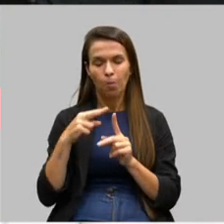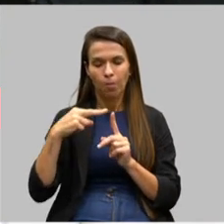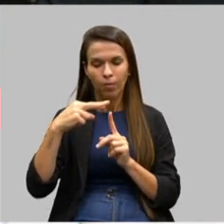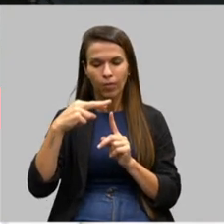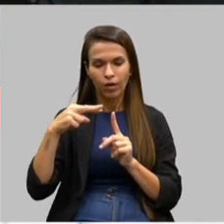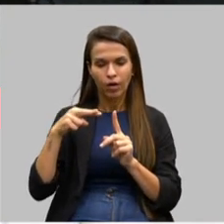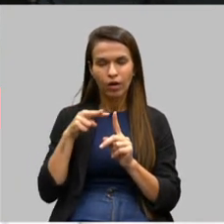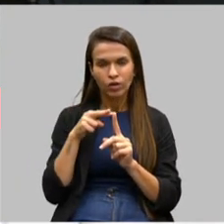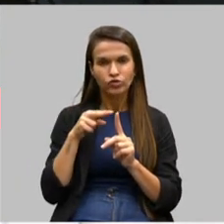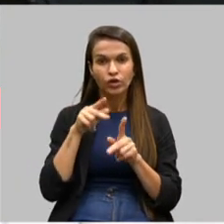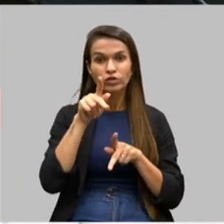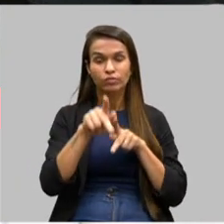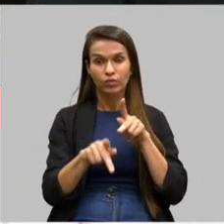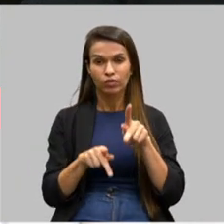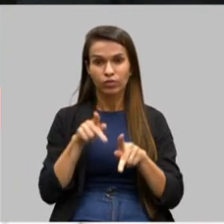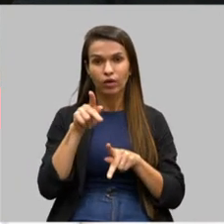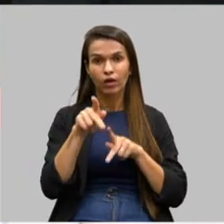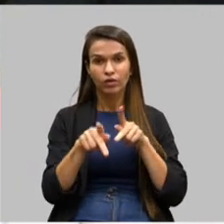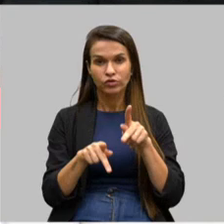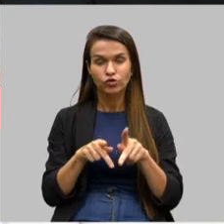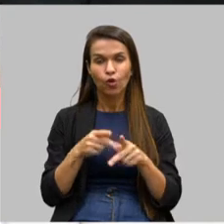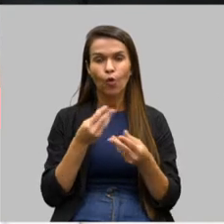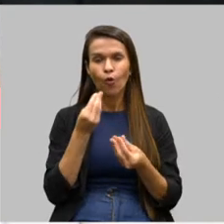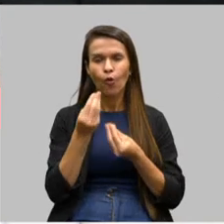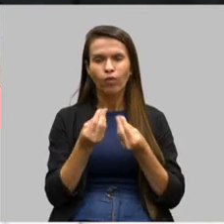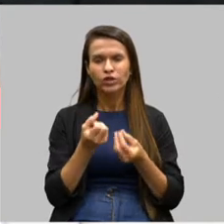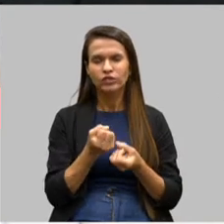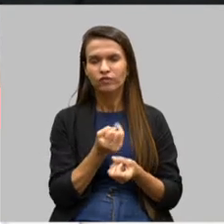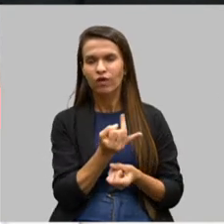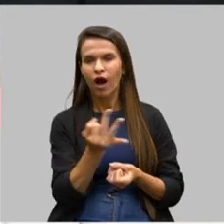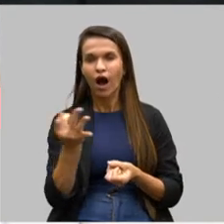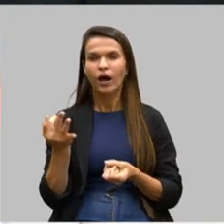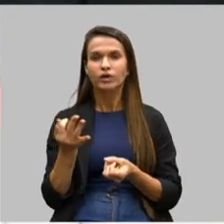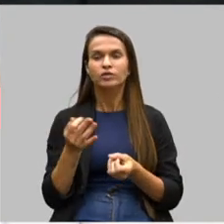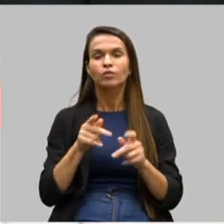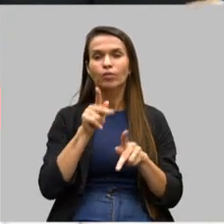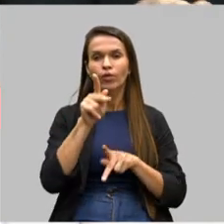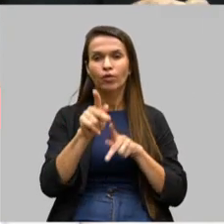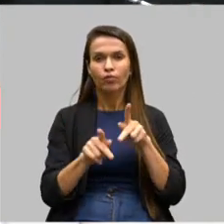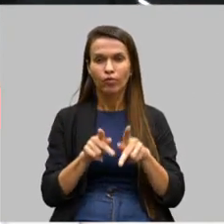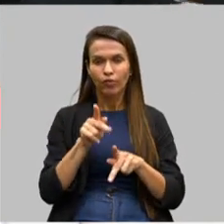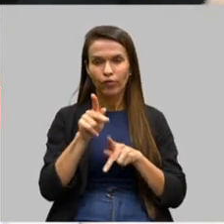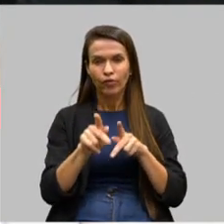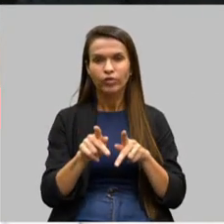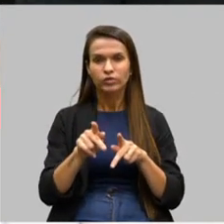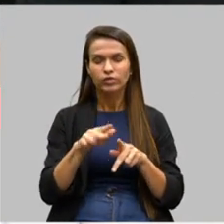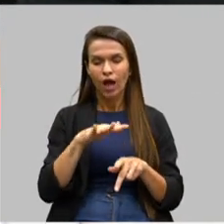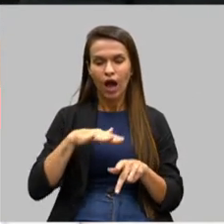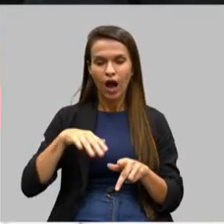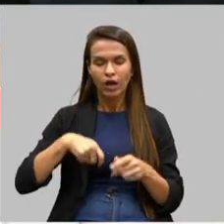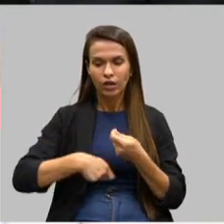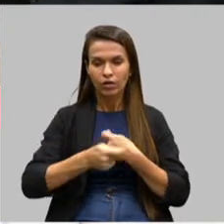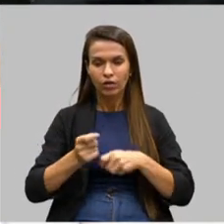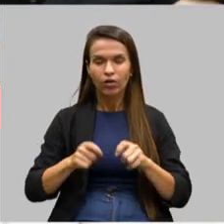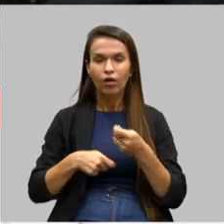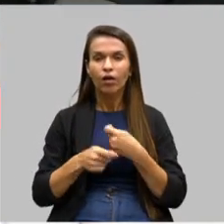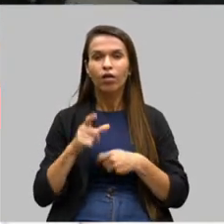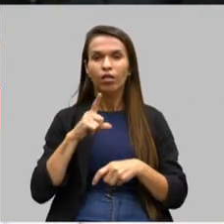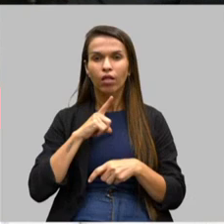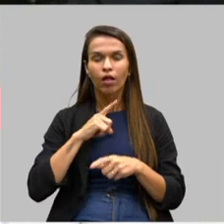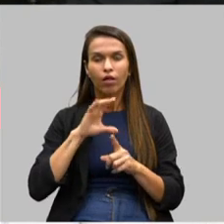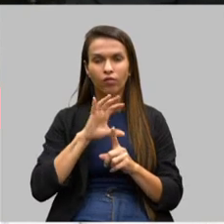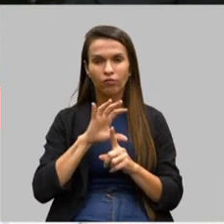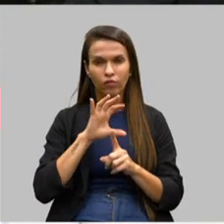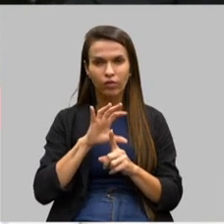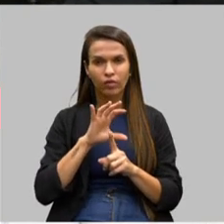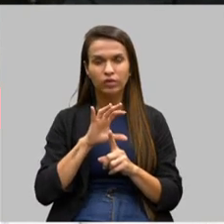das populações, como é que as diversas populações e atividades econômicas serão afetadas, é